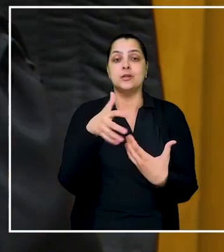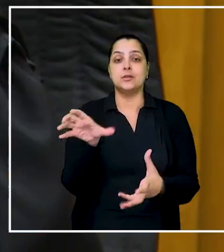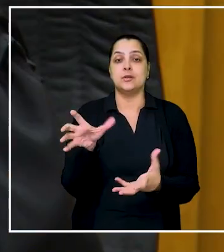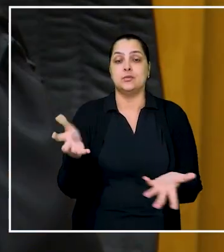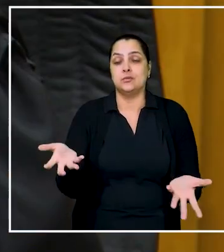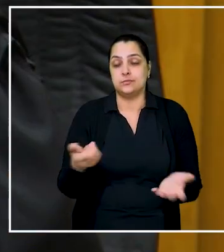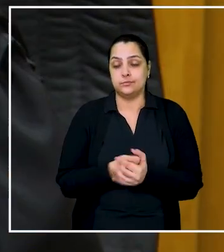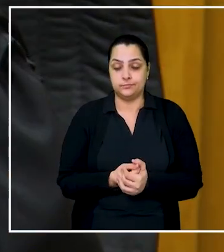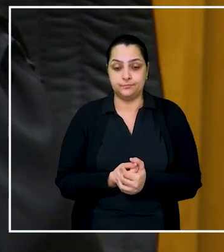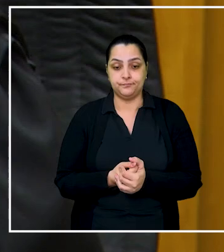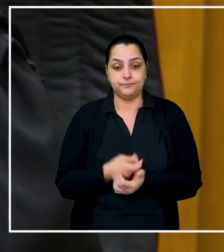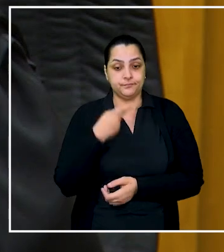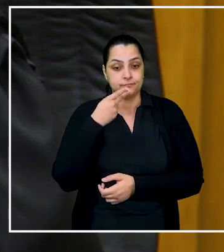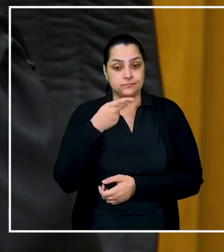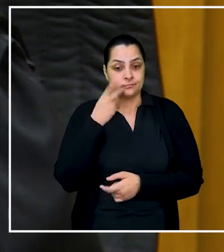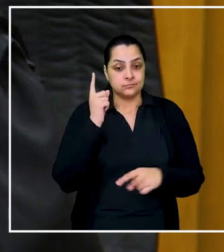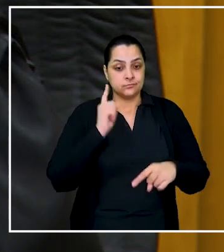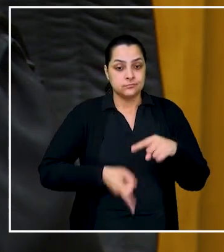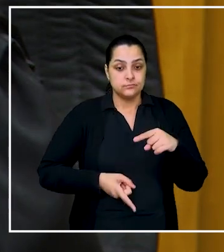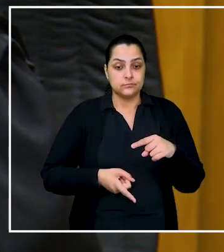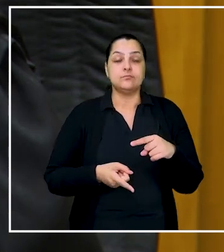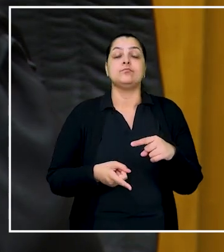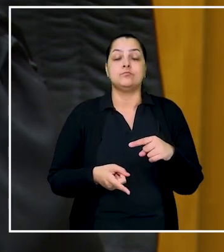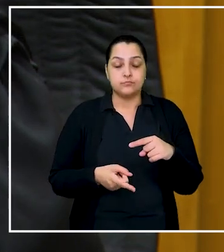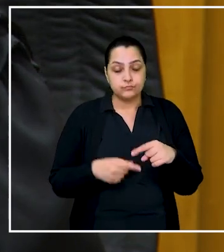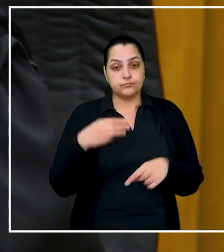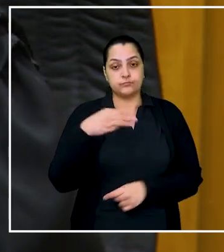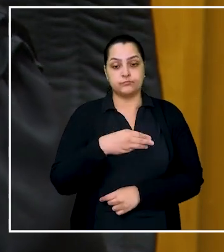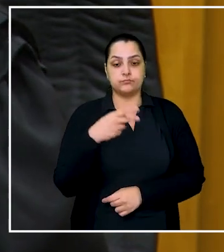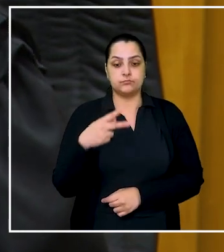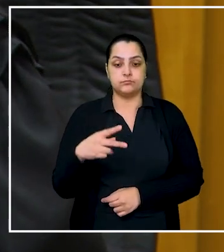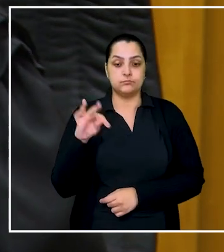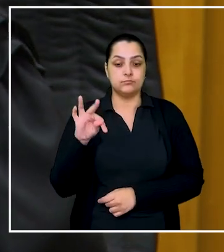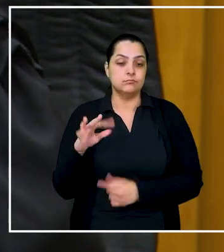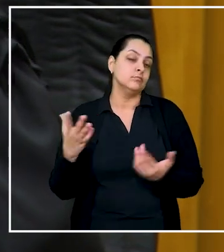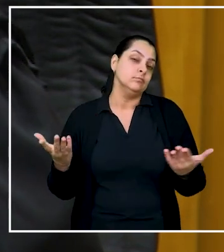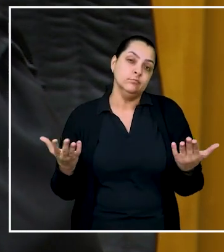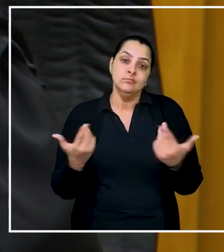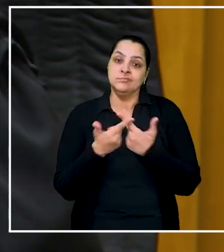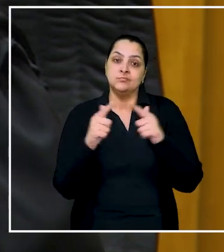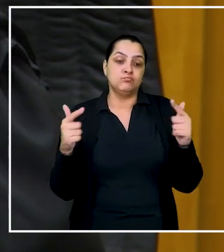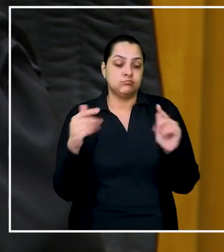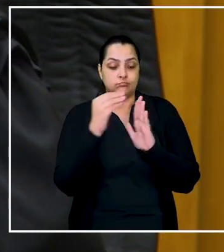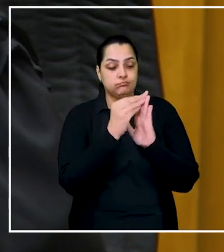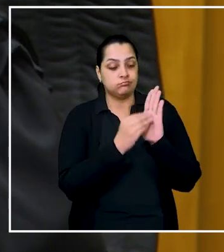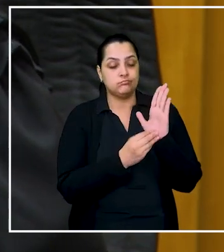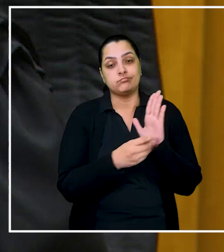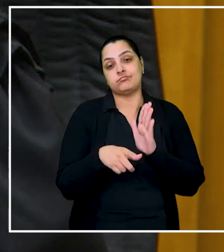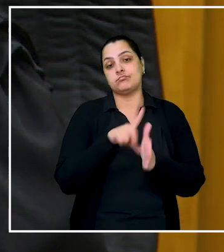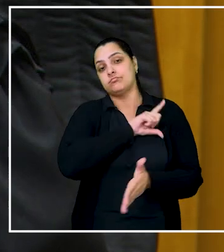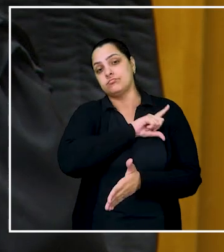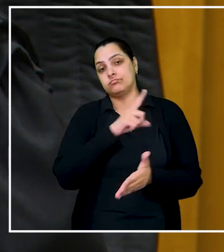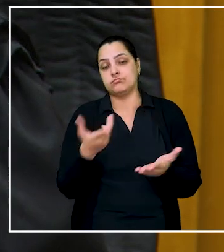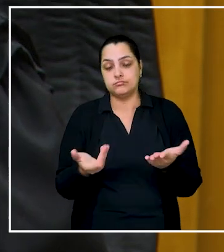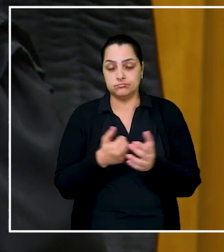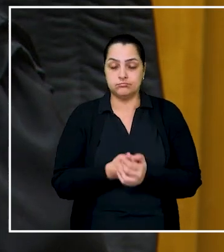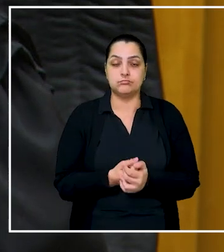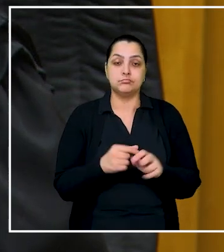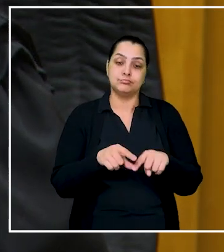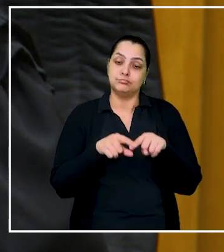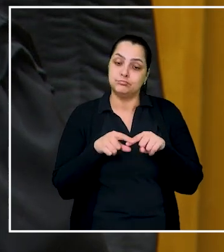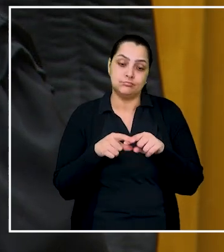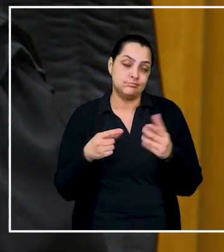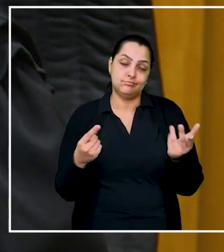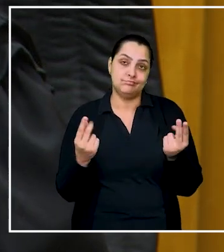fornecedor. Para o ministro, as alegações de violação apontadas pelo MPT não haviam sido abordadas previamente.